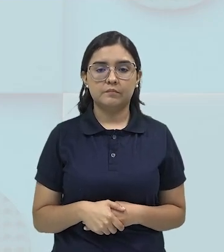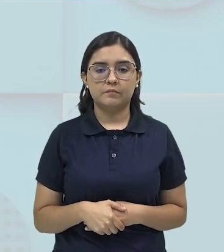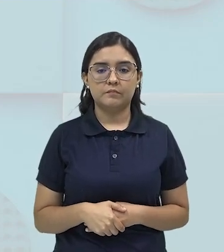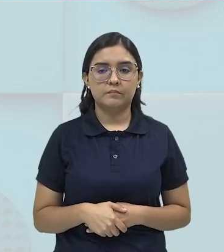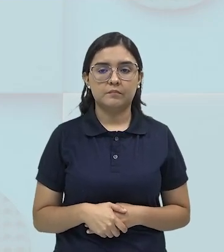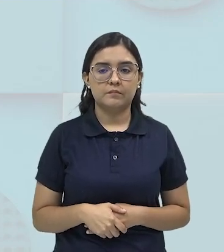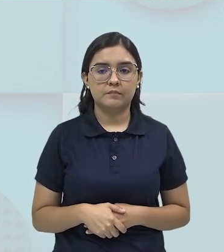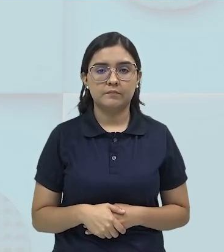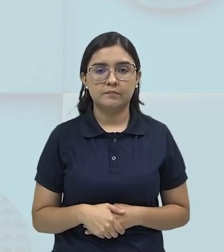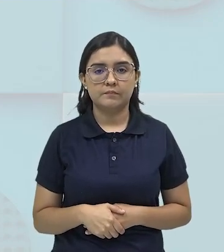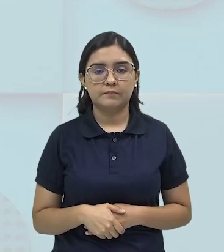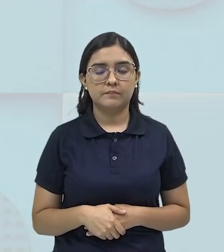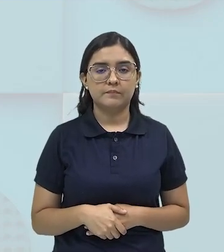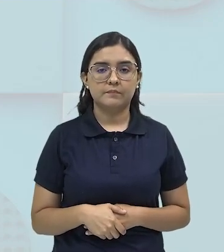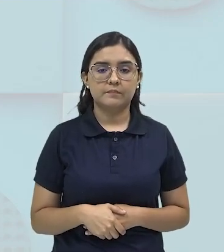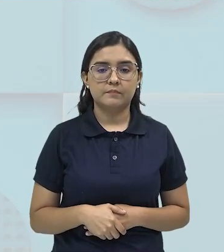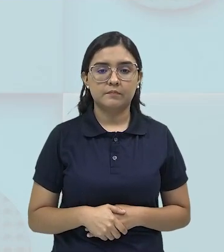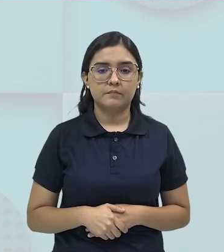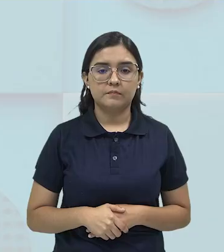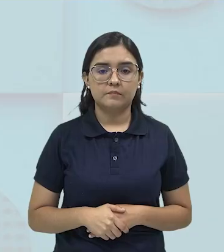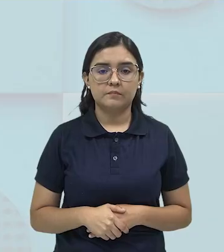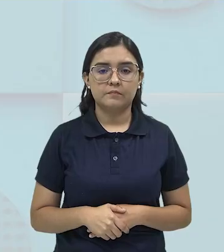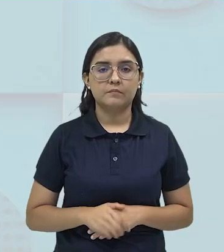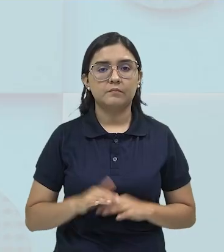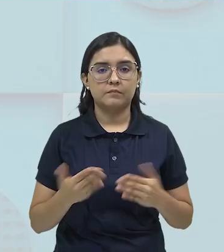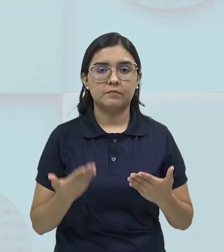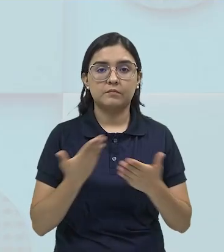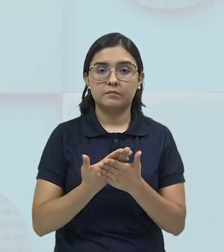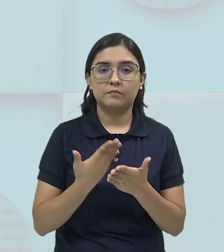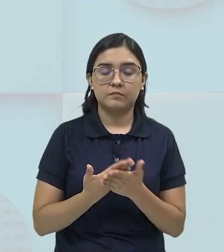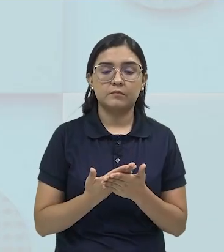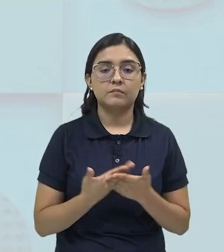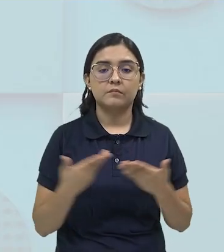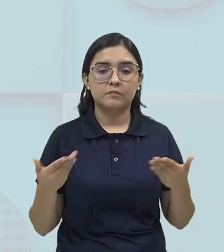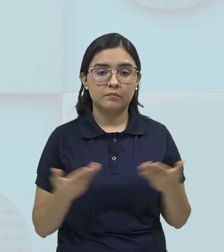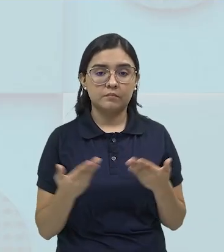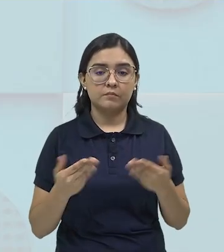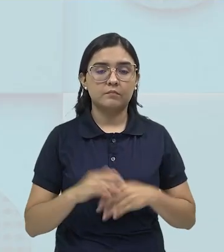do absurdo. Então, essa foi a nossa aula.